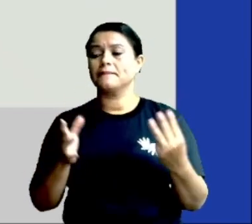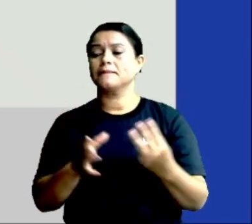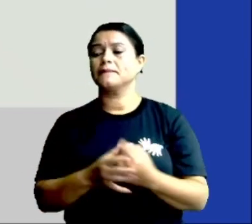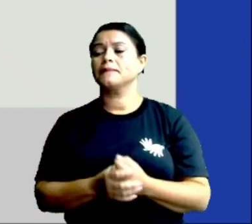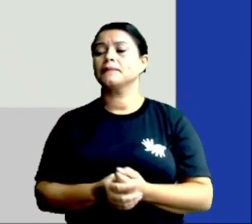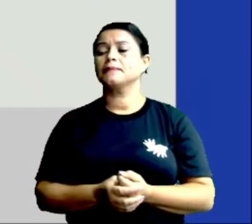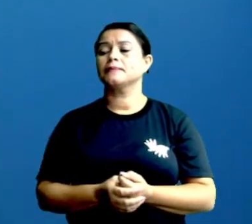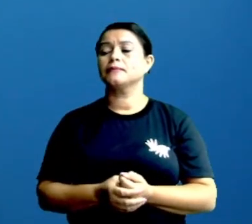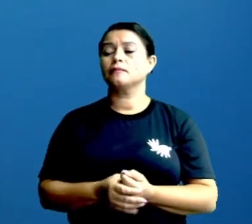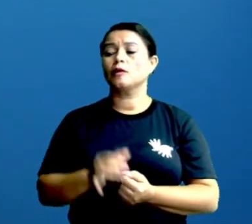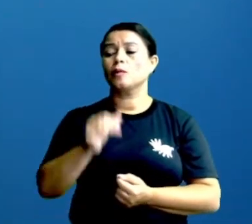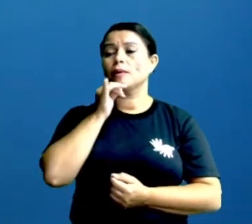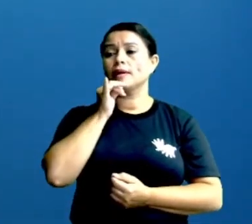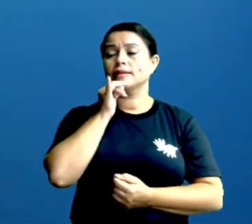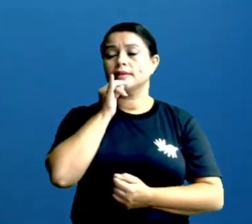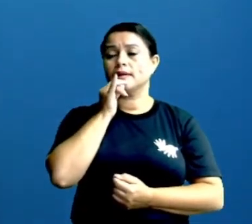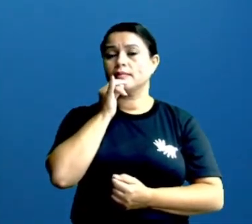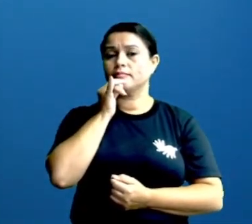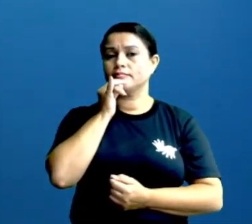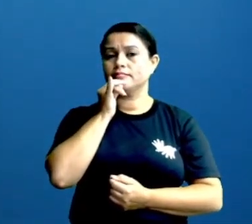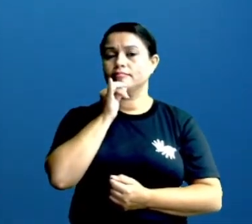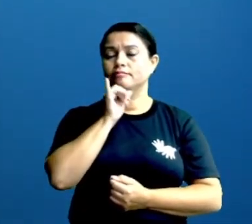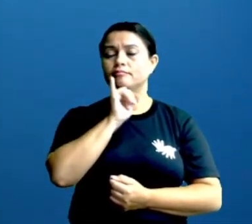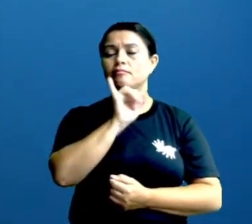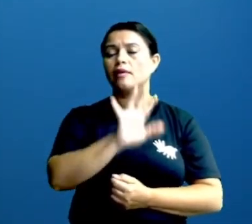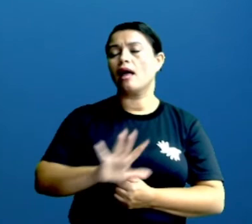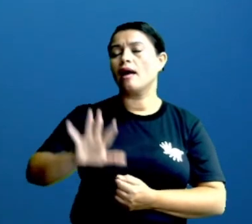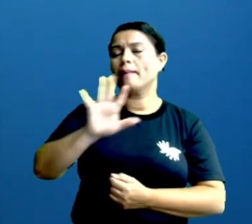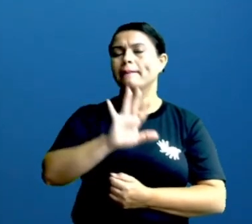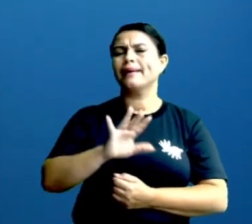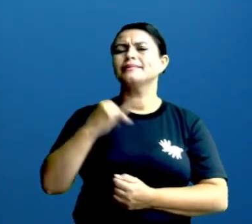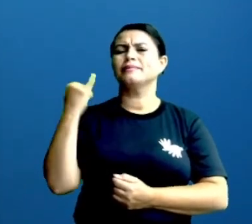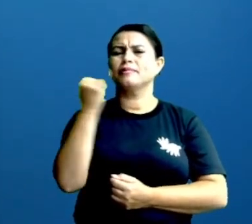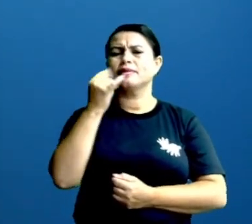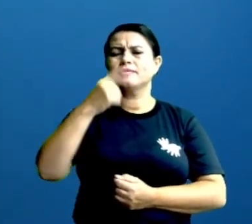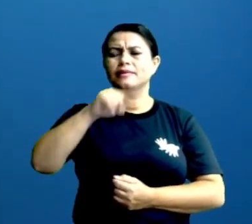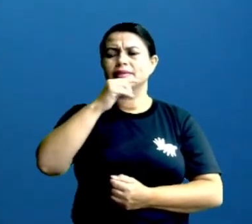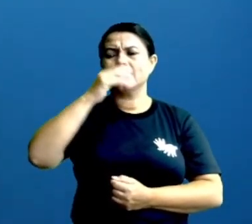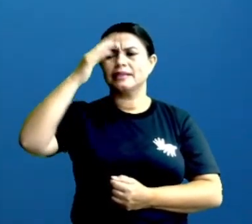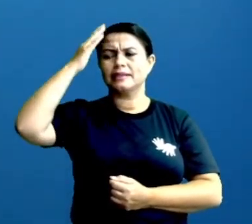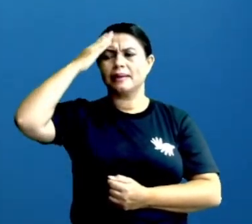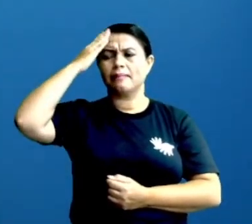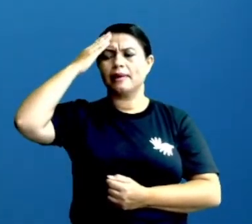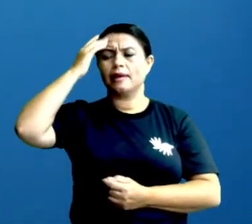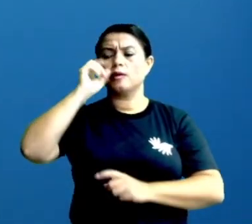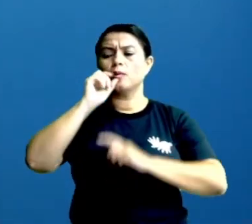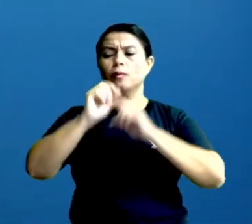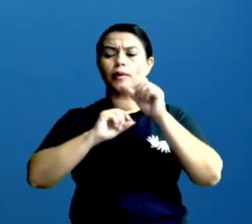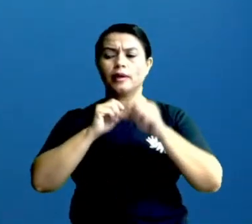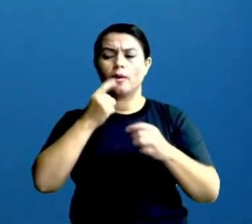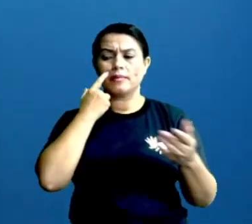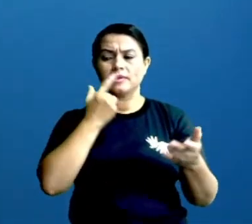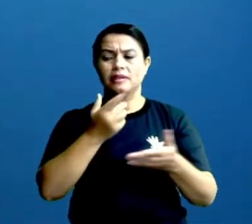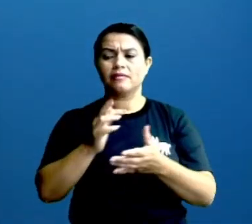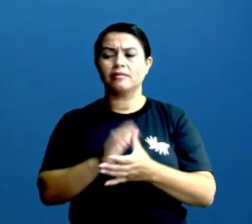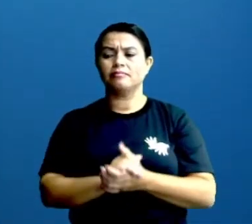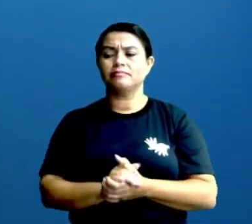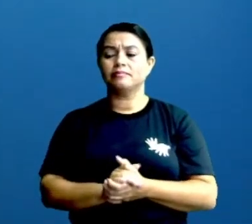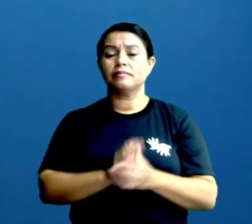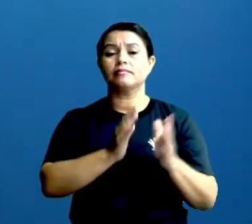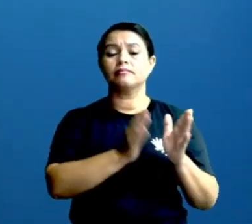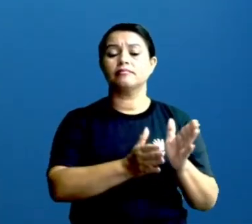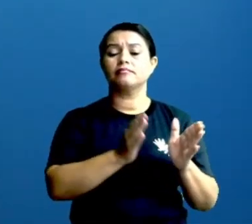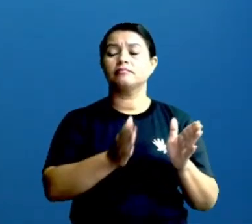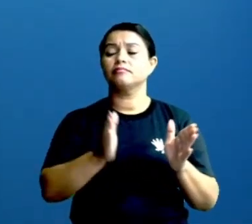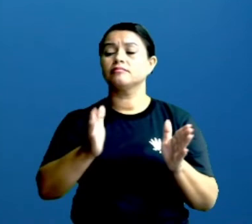Então, aqui, ó, é sempre importante vocês saberem, tá? Ó, essa sequência